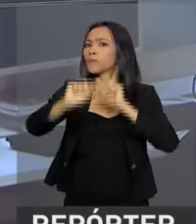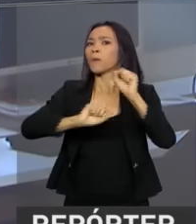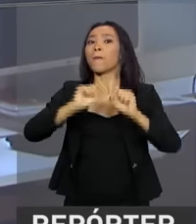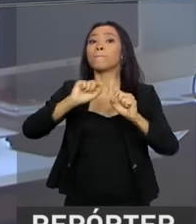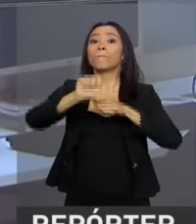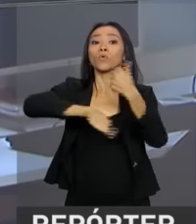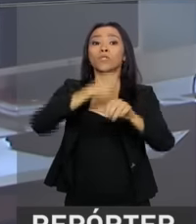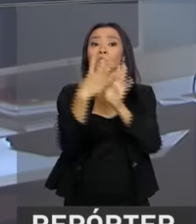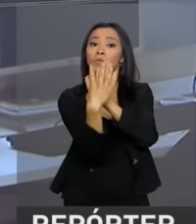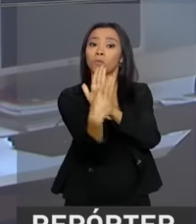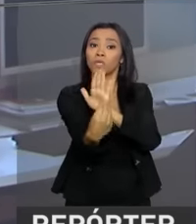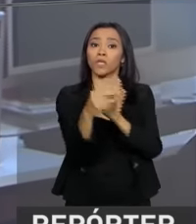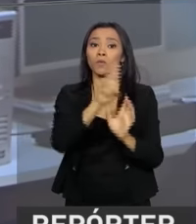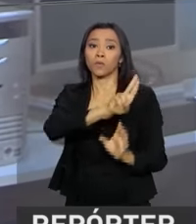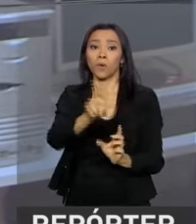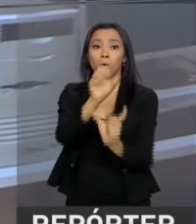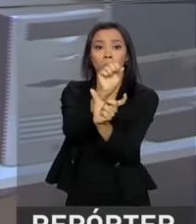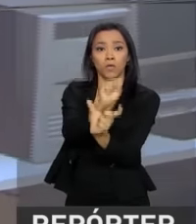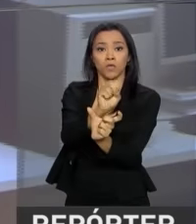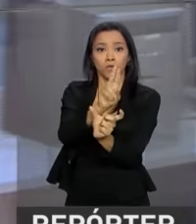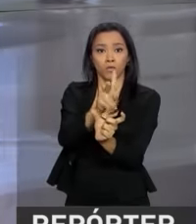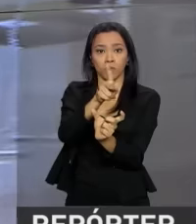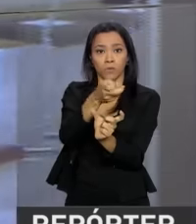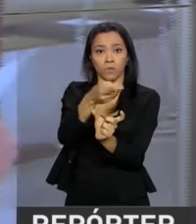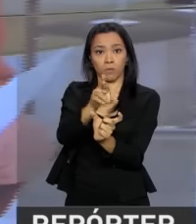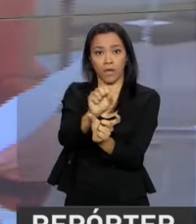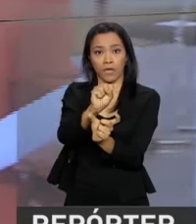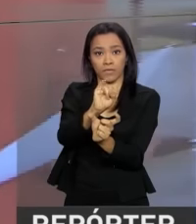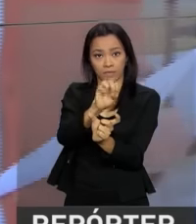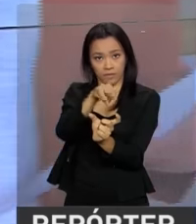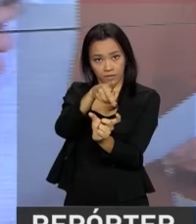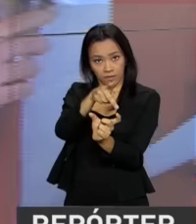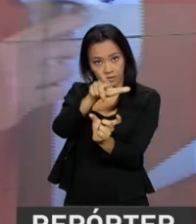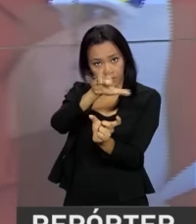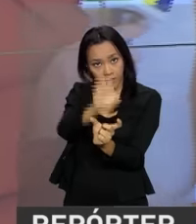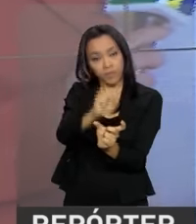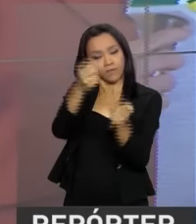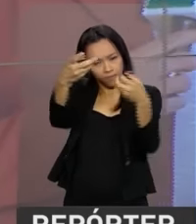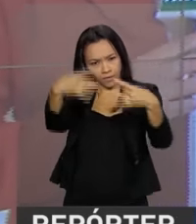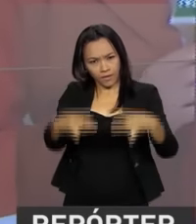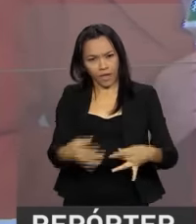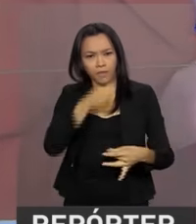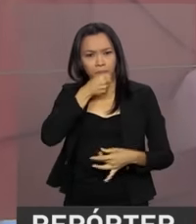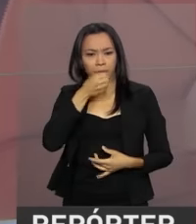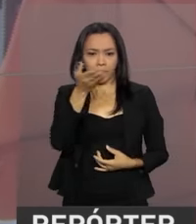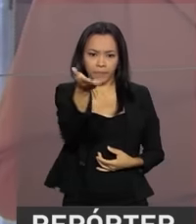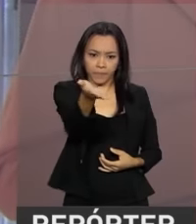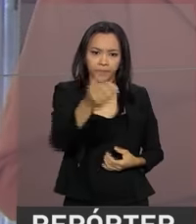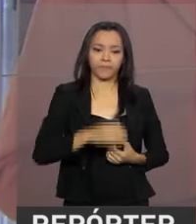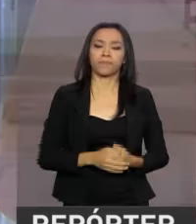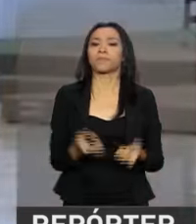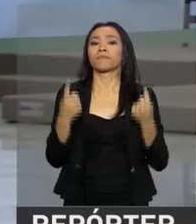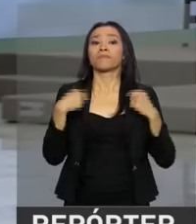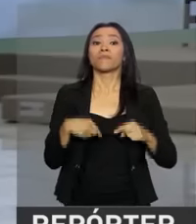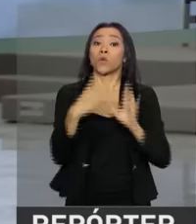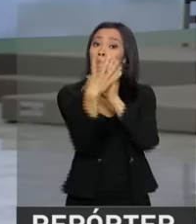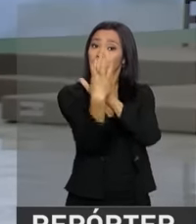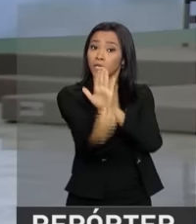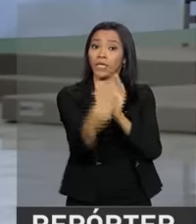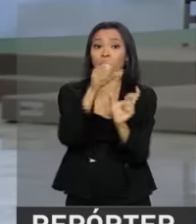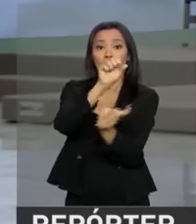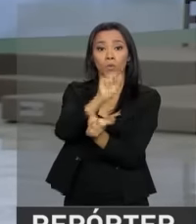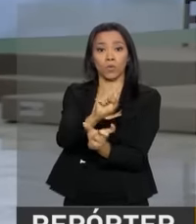simples vamos ao vivo ao Palácio do Planalto saber os detalhes com Taíssa Dias Oi Taíssa Oi Renata o super simples é um